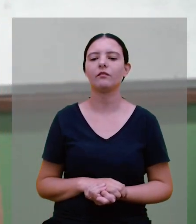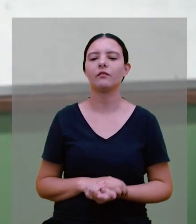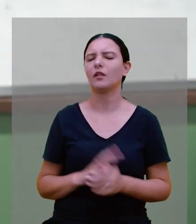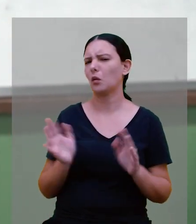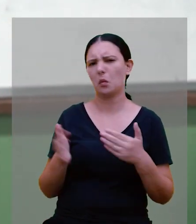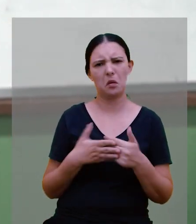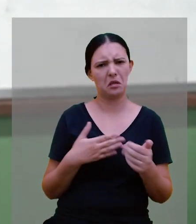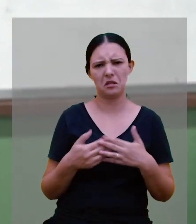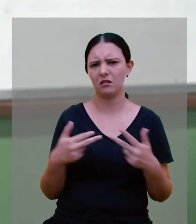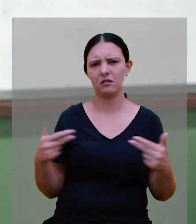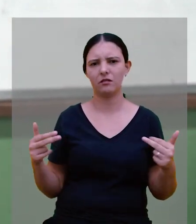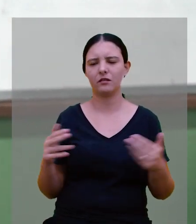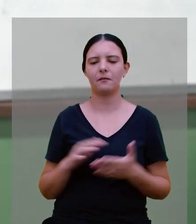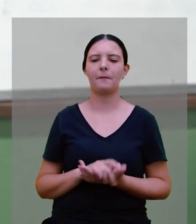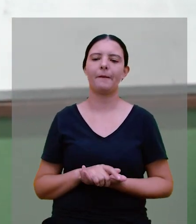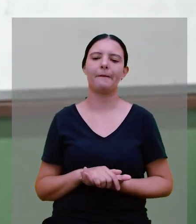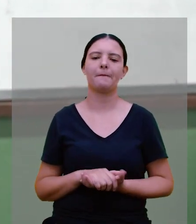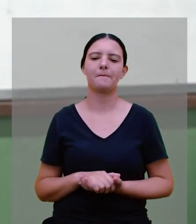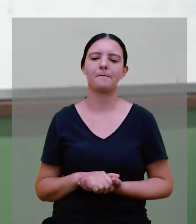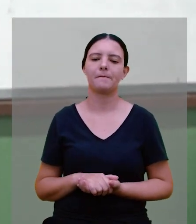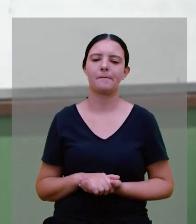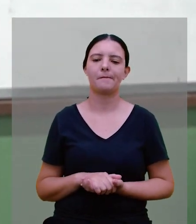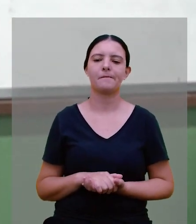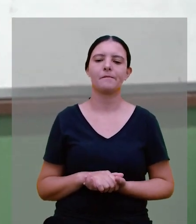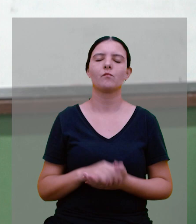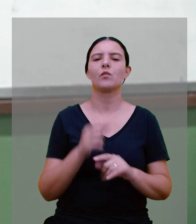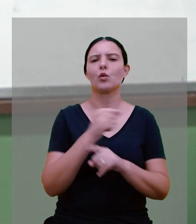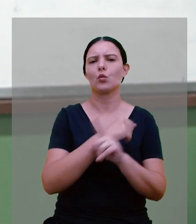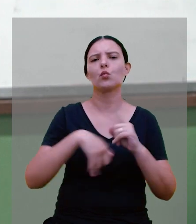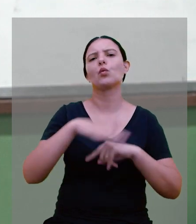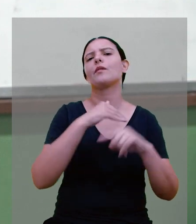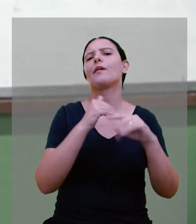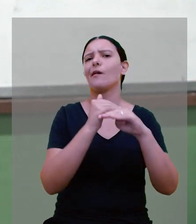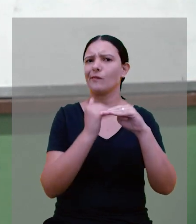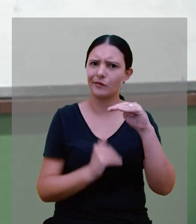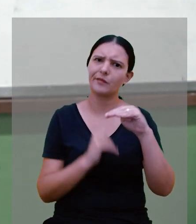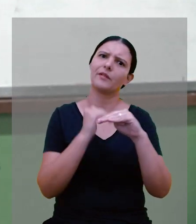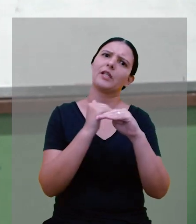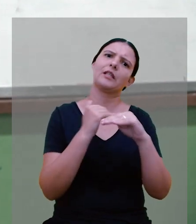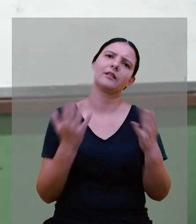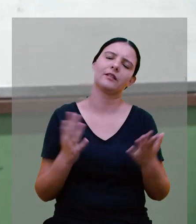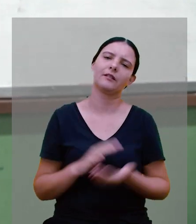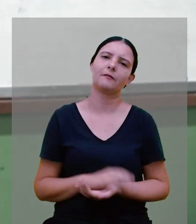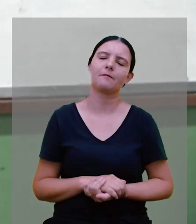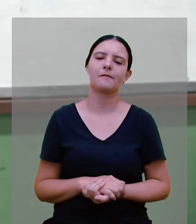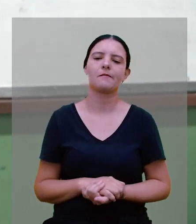Não, qualquer coisa. Desigualdade social. Nossa, mãe, né?